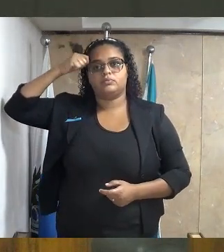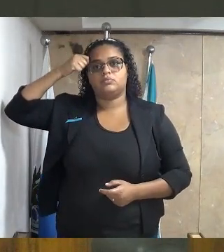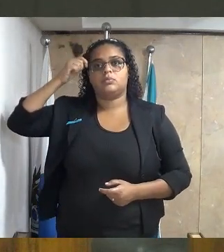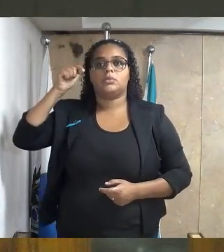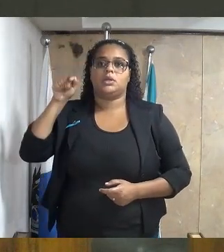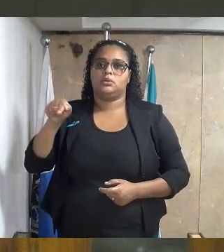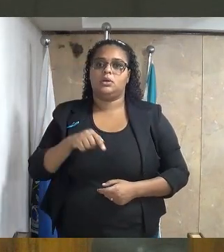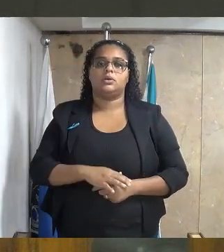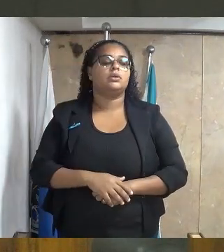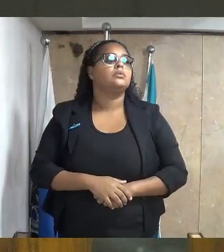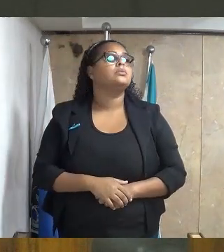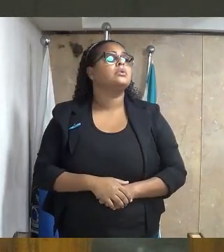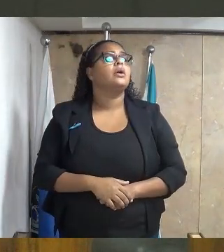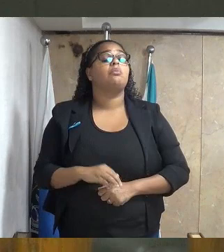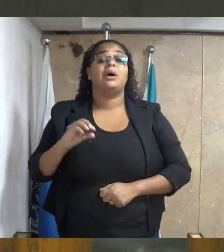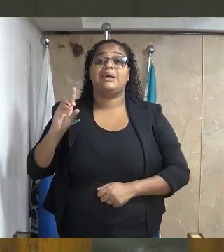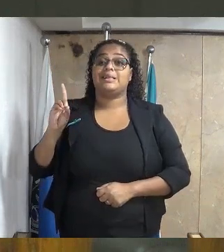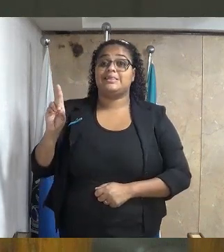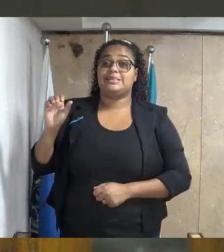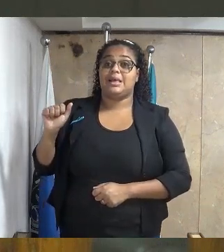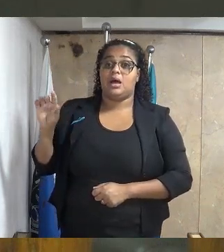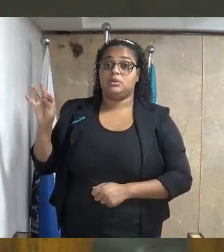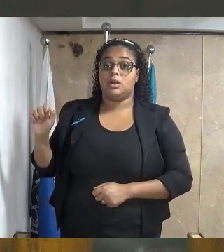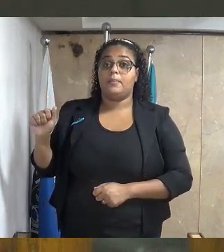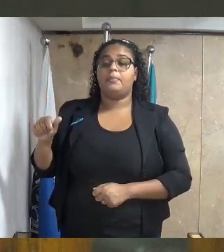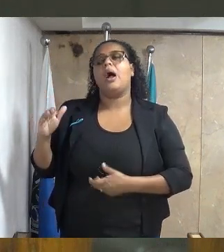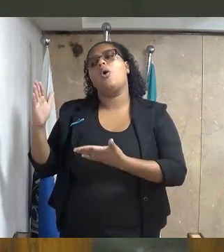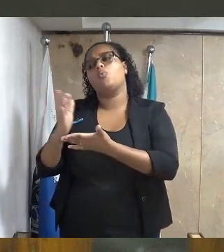É uma data que para uns não tem importância,